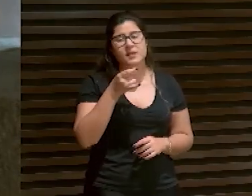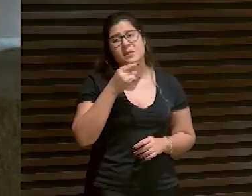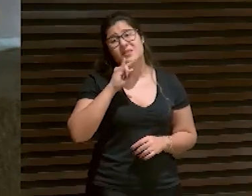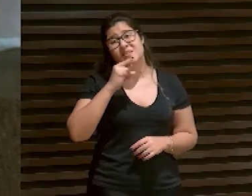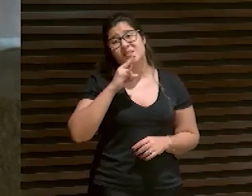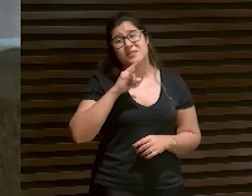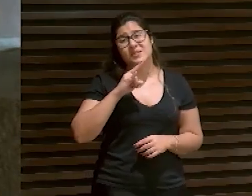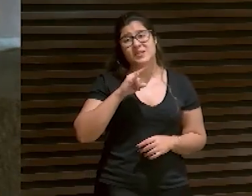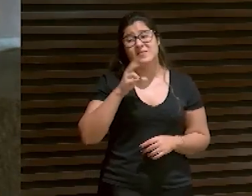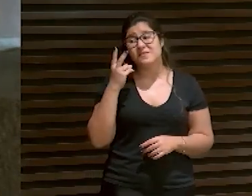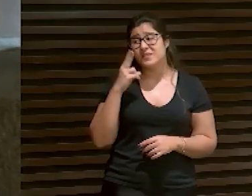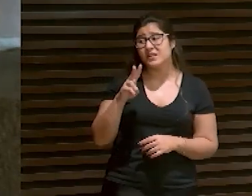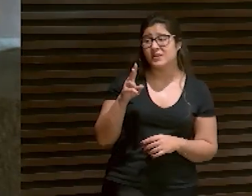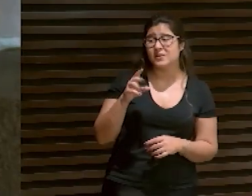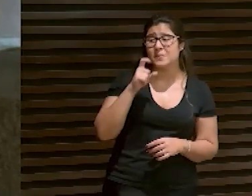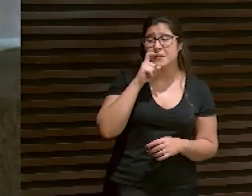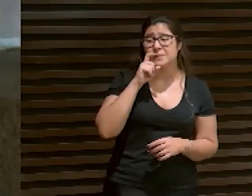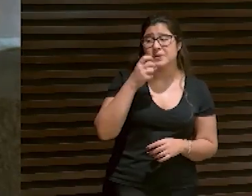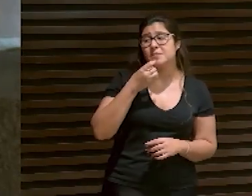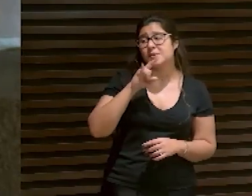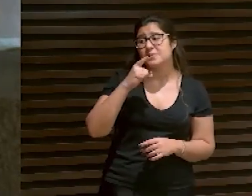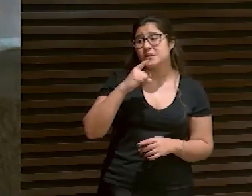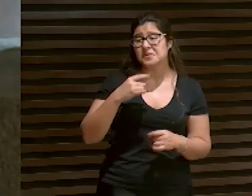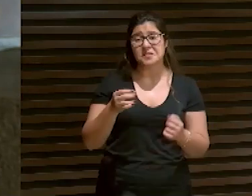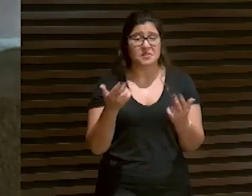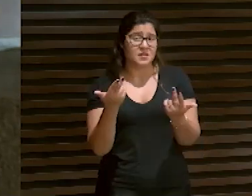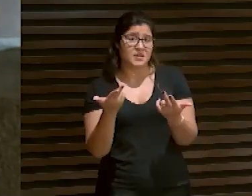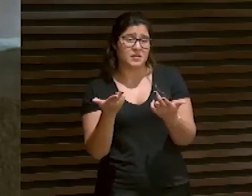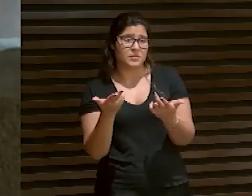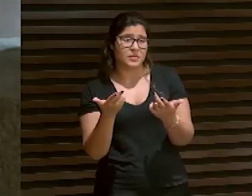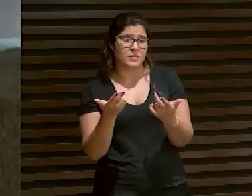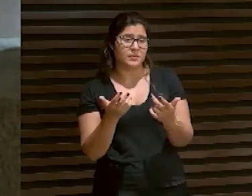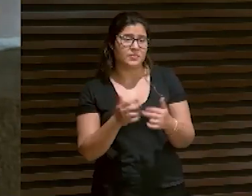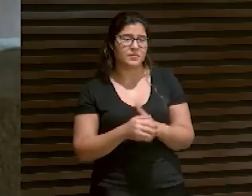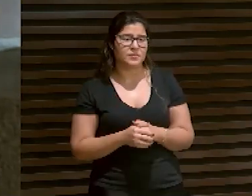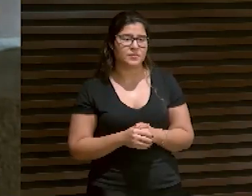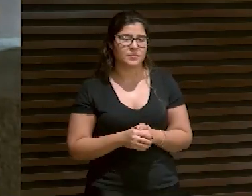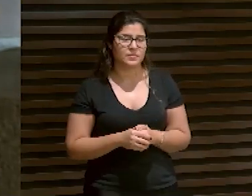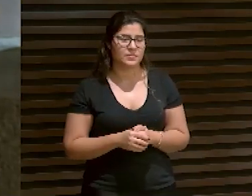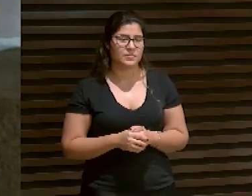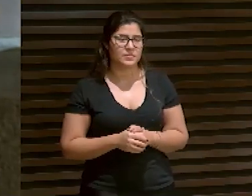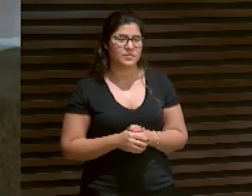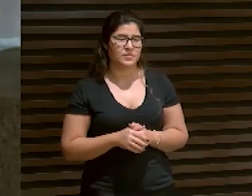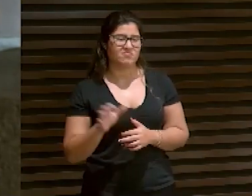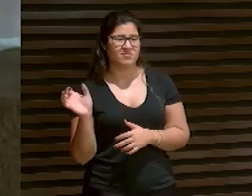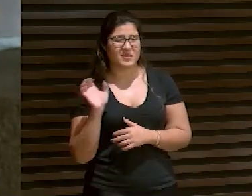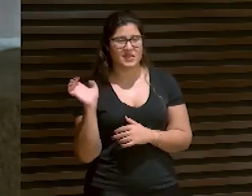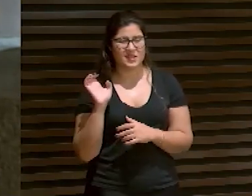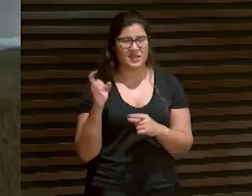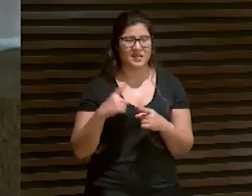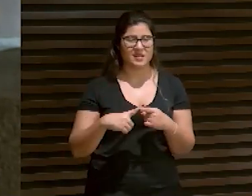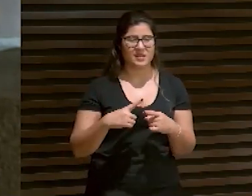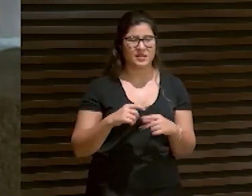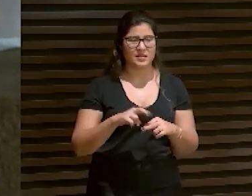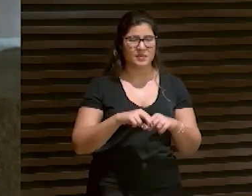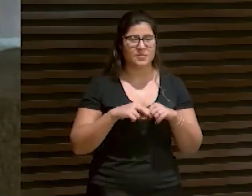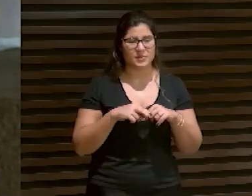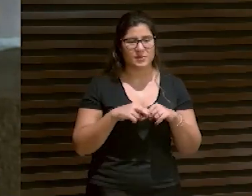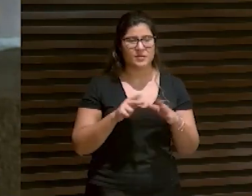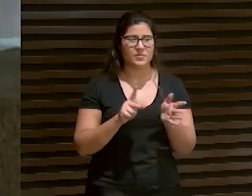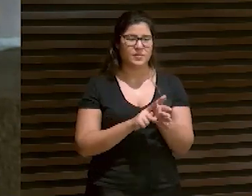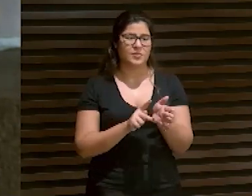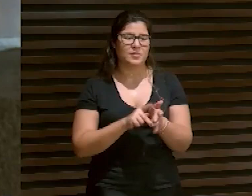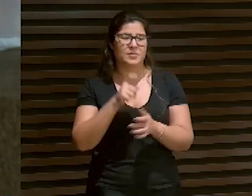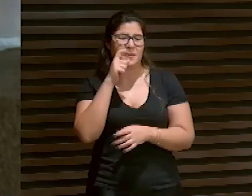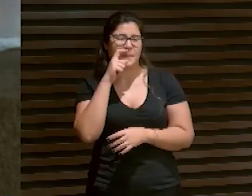alcoólatra por conta do pai dele. Fulano ele é homossexual porque o pai dele era muito grosso. O pai dele era grosso, era rude, o pai dele era isso, era aquilo.